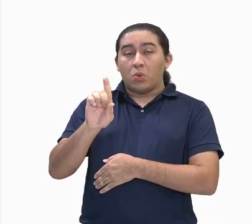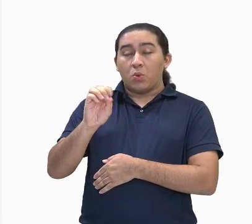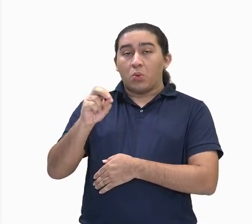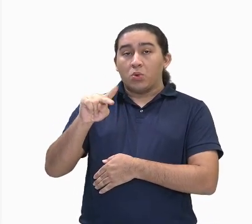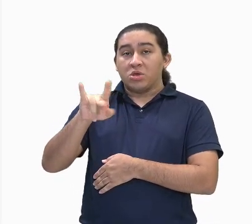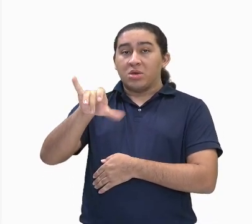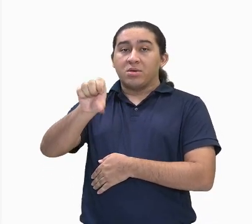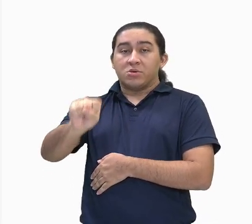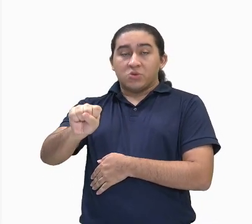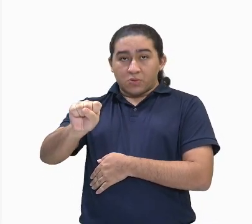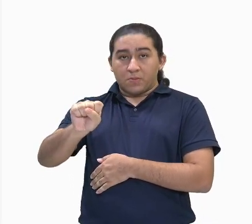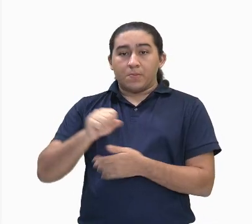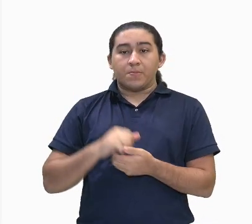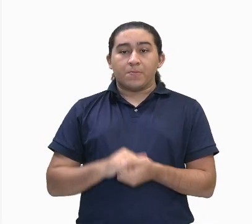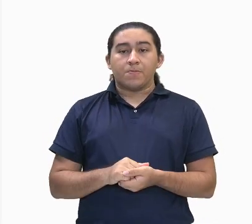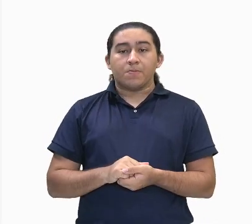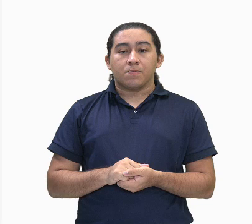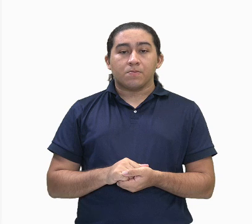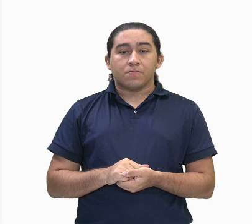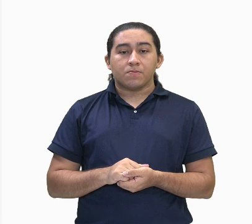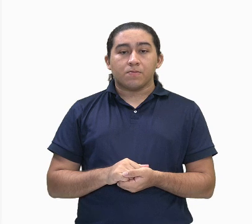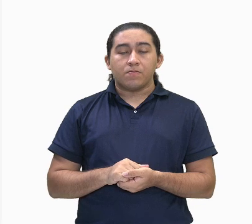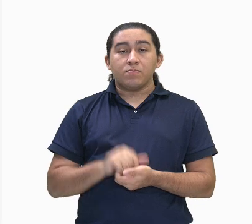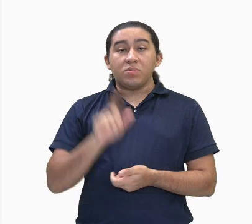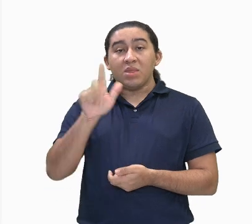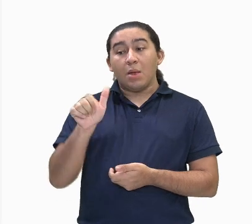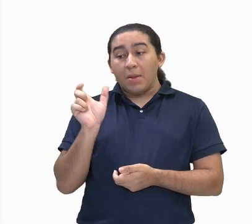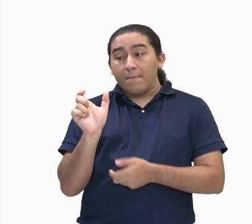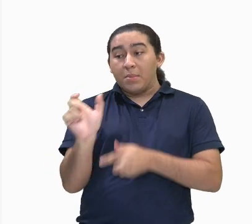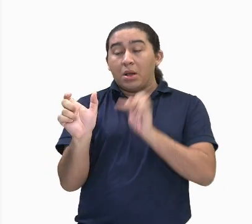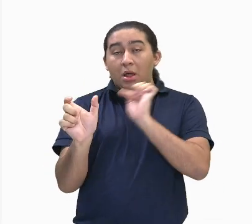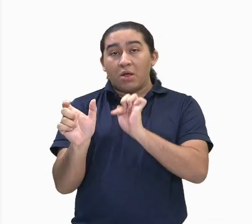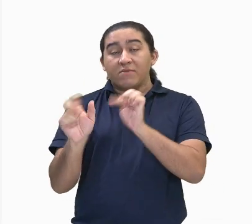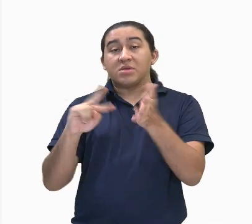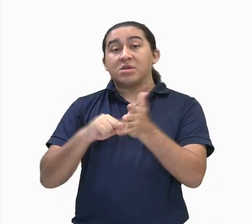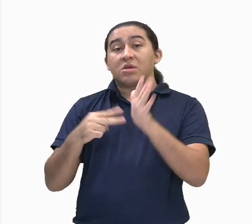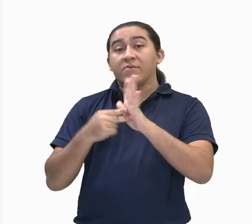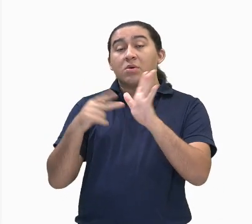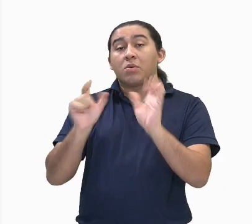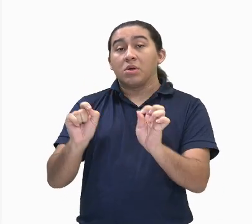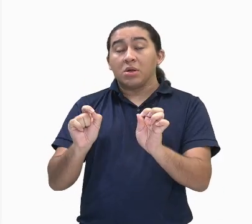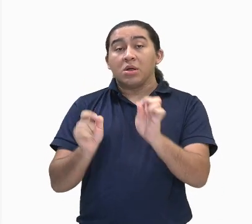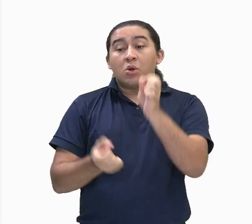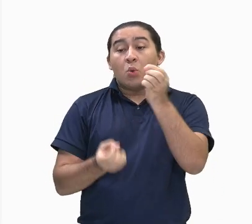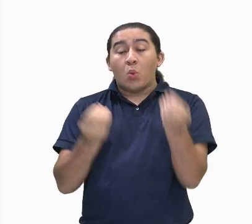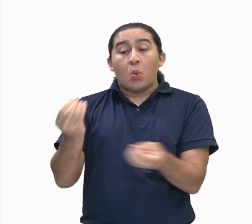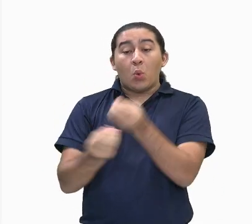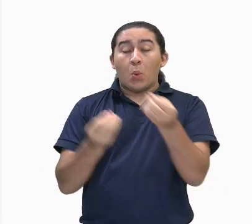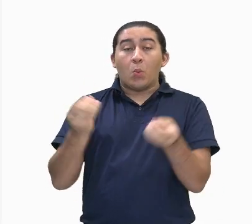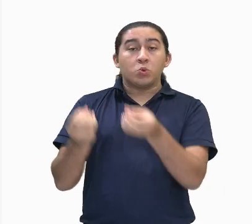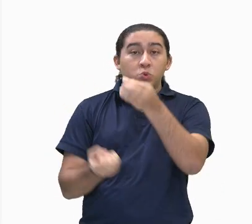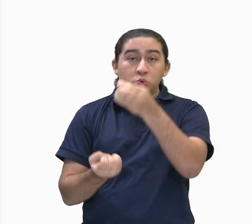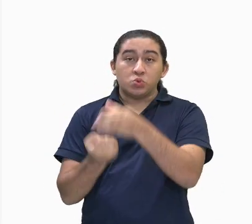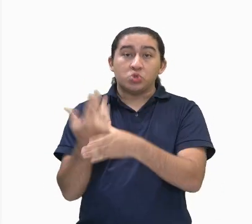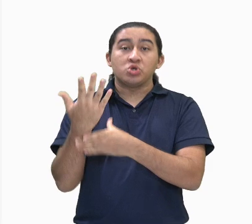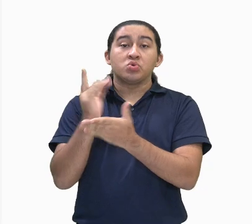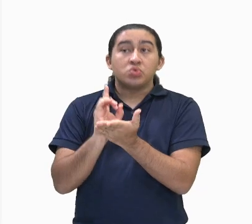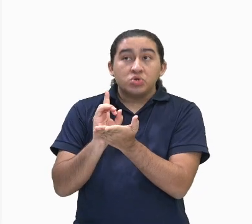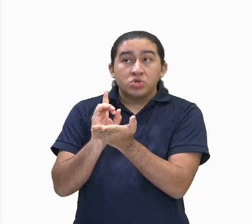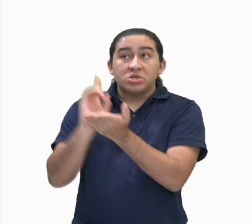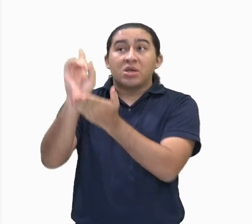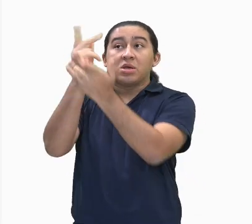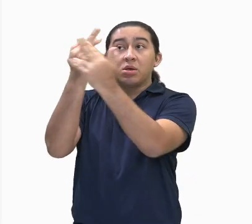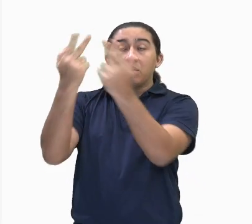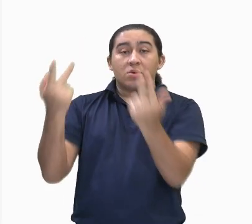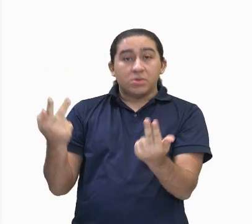teogonias. Né? Teogonia é uma palavra de origem grega, quer dizer a origem dos deuses, o nascimento dos deuses.